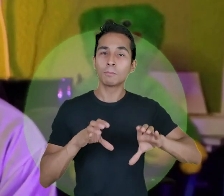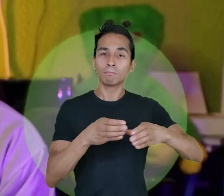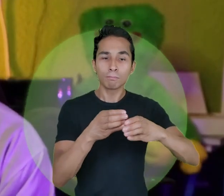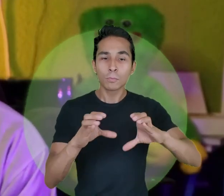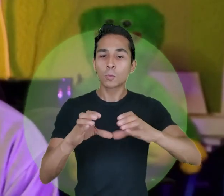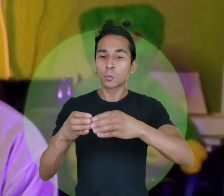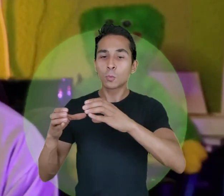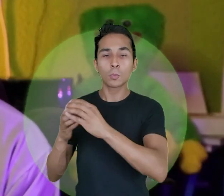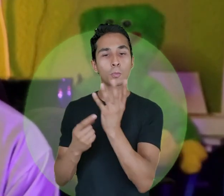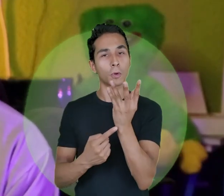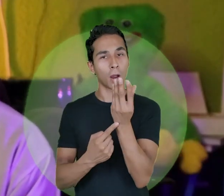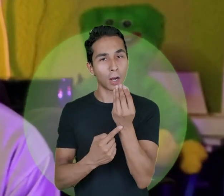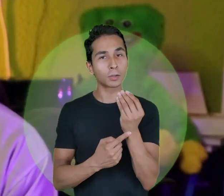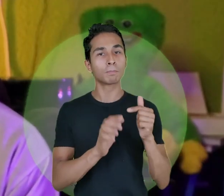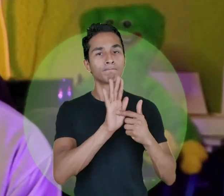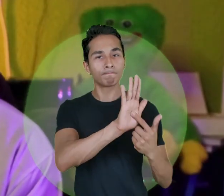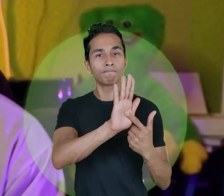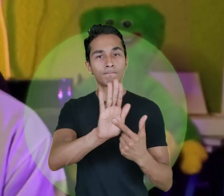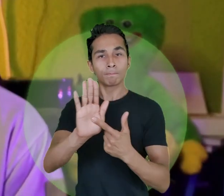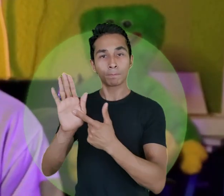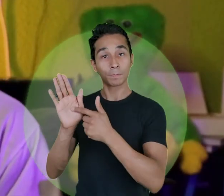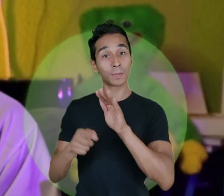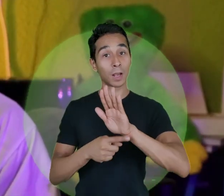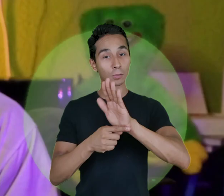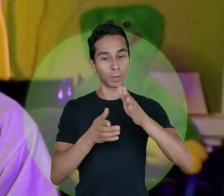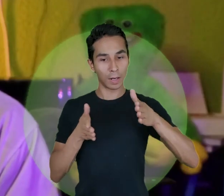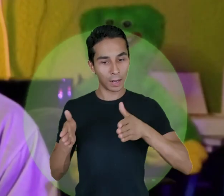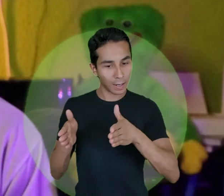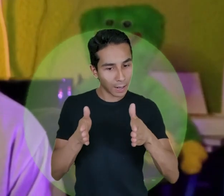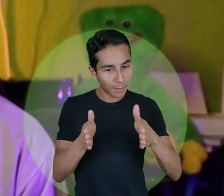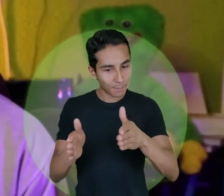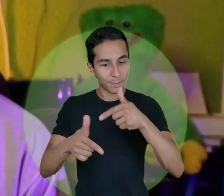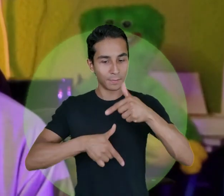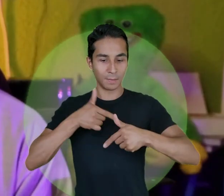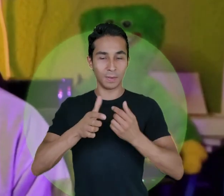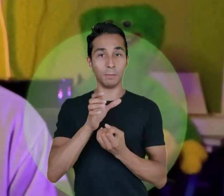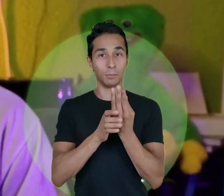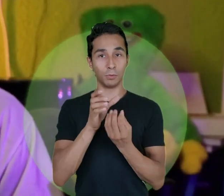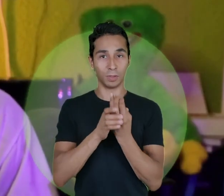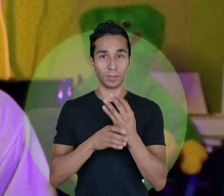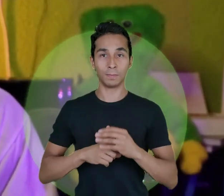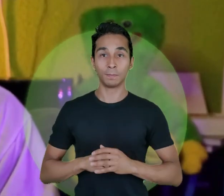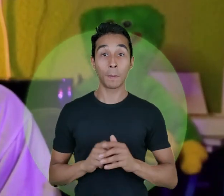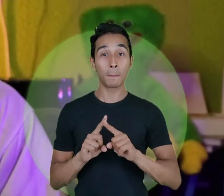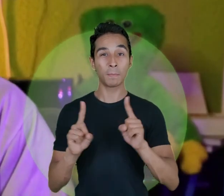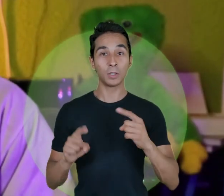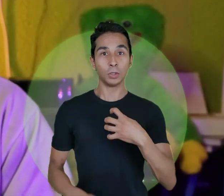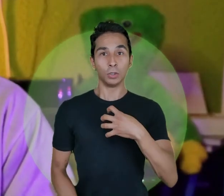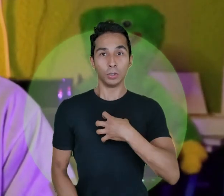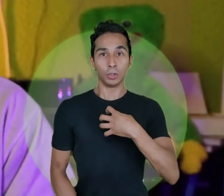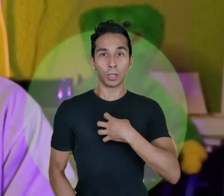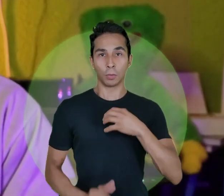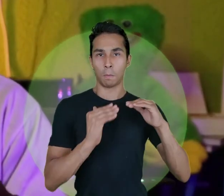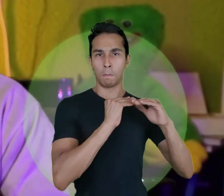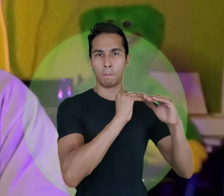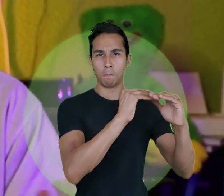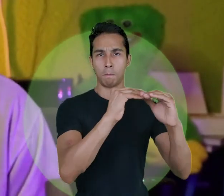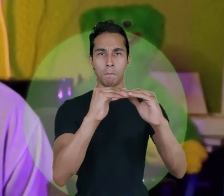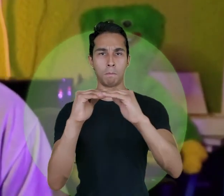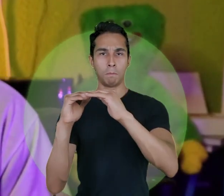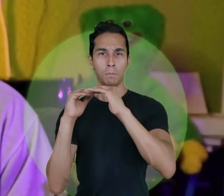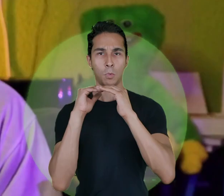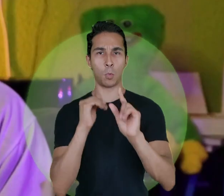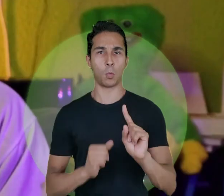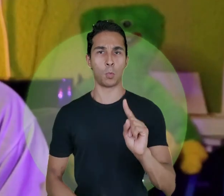nos dar uma luz, né, para seguir esse caminho da produção. Mas lembrando que não é uma fórmula ou uma